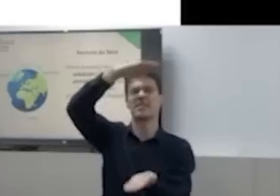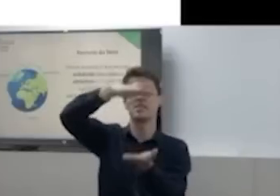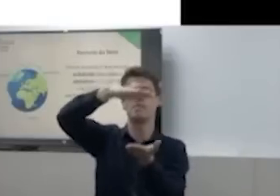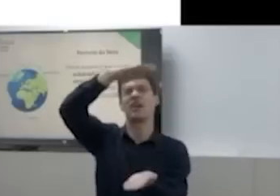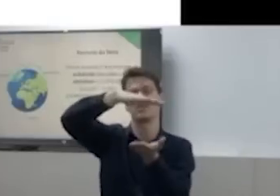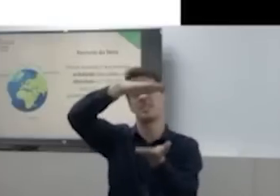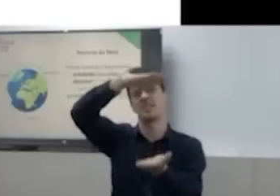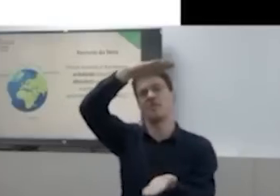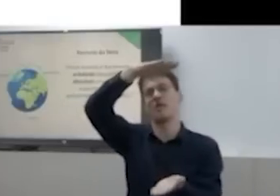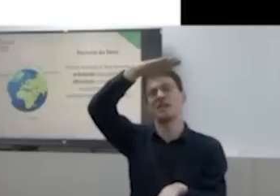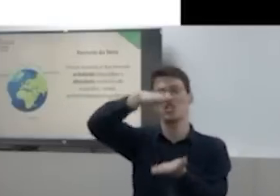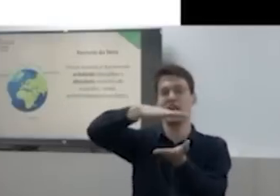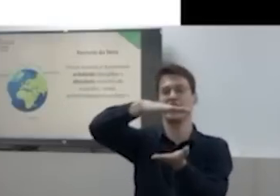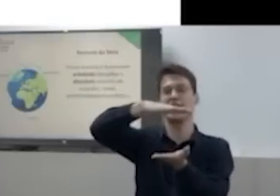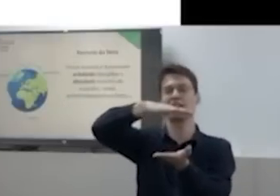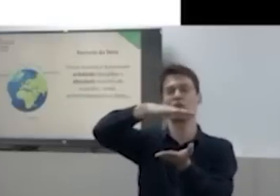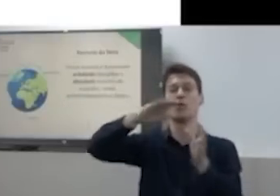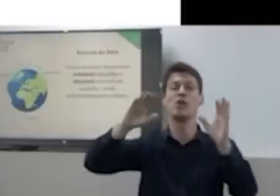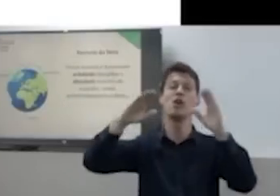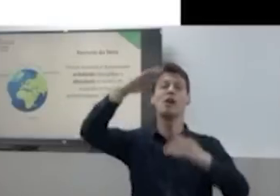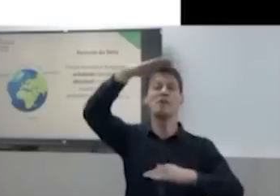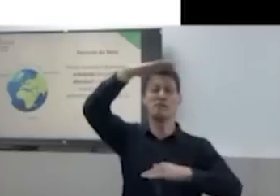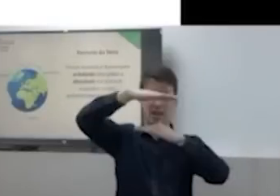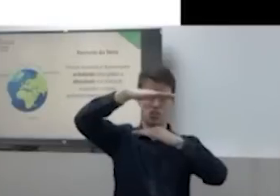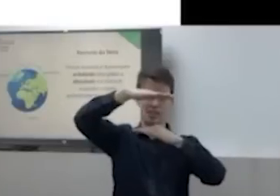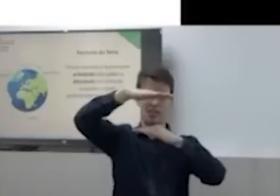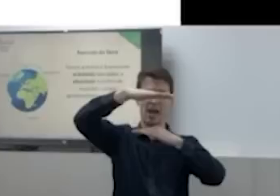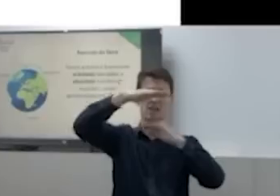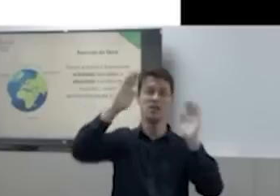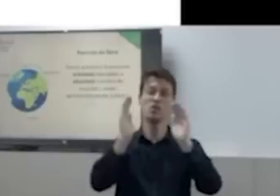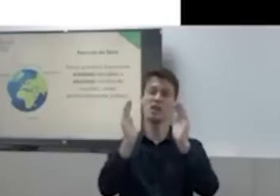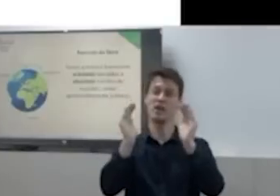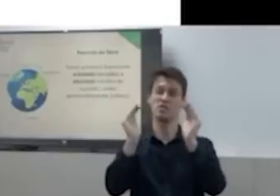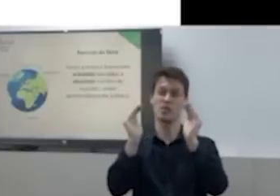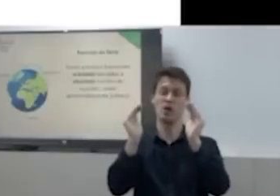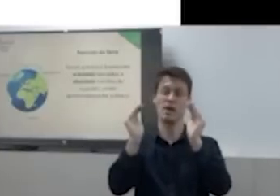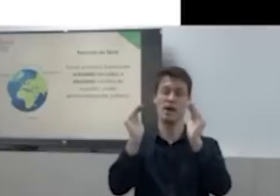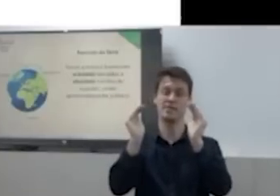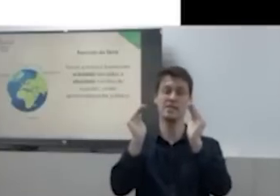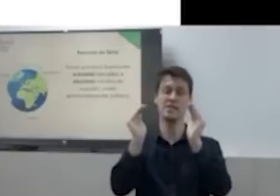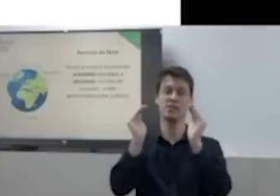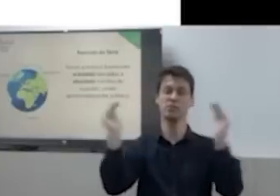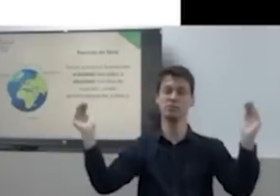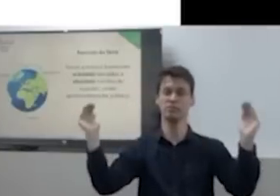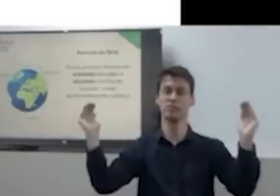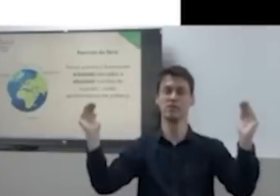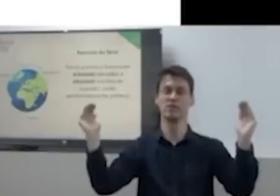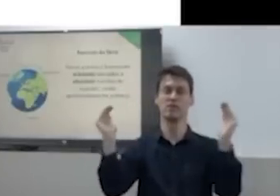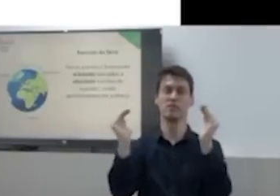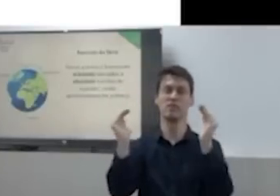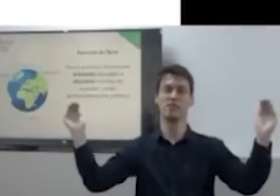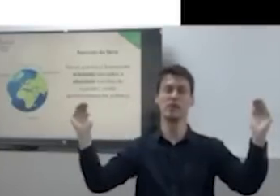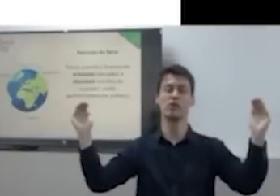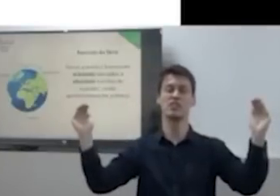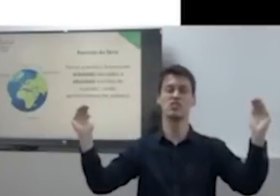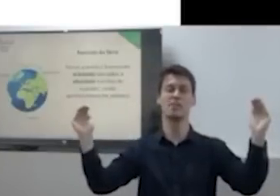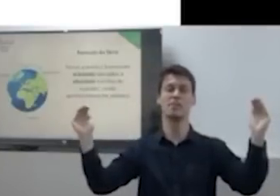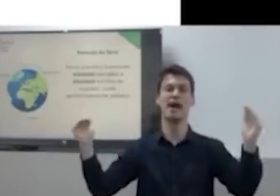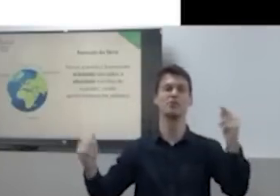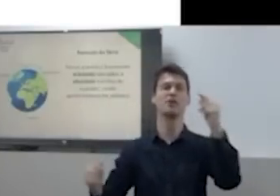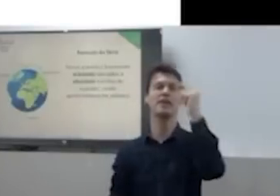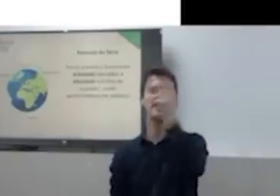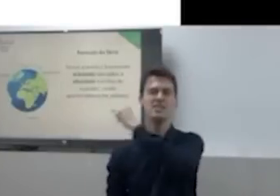de cima e a parte de baixo dessa bola, achata ela na tua mão. Vai achatar. E o que vai acontecer com a parte aqui? Vai